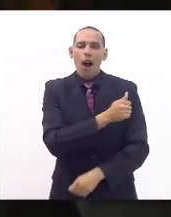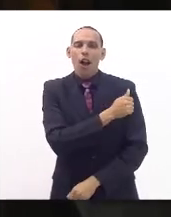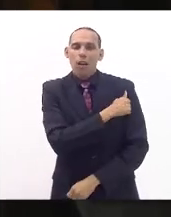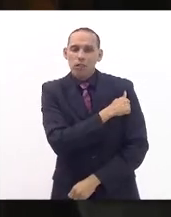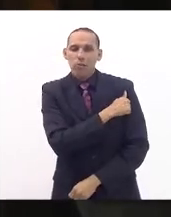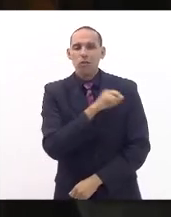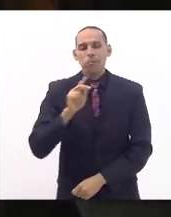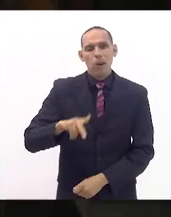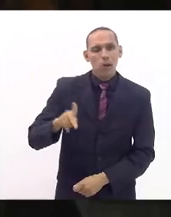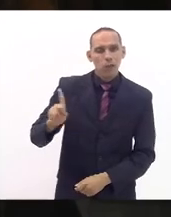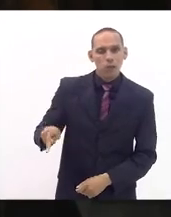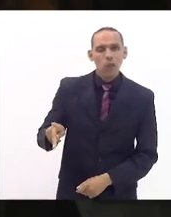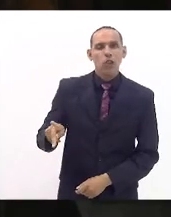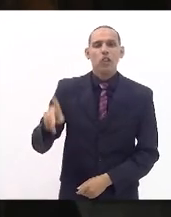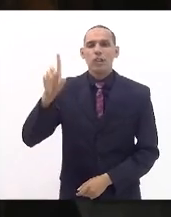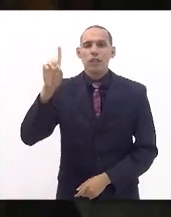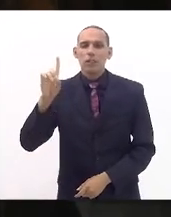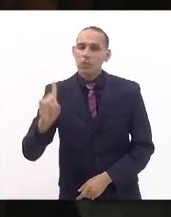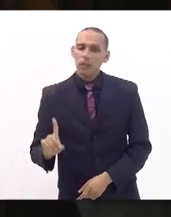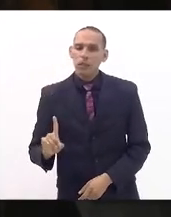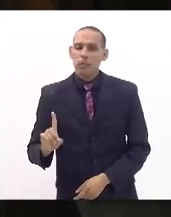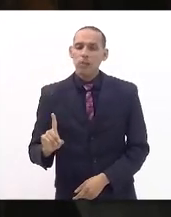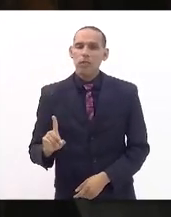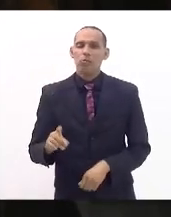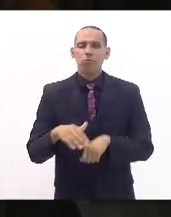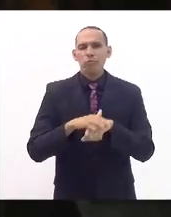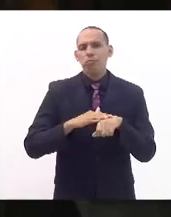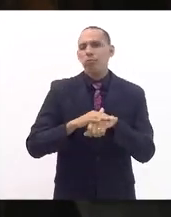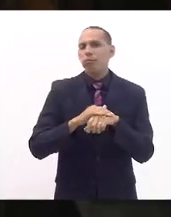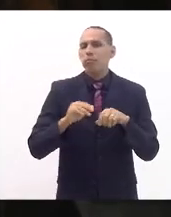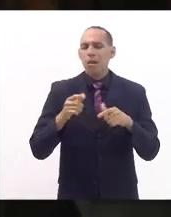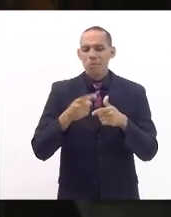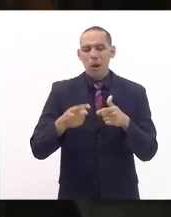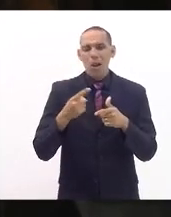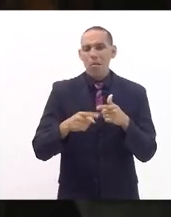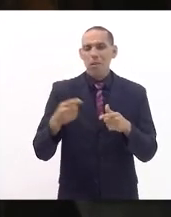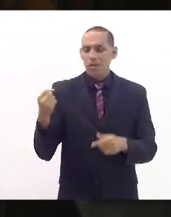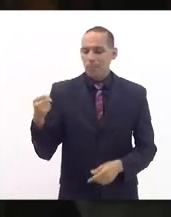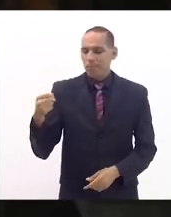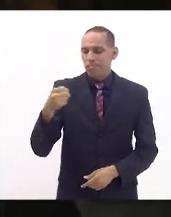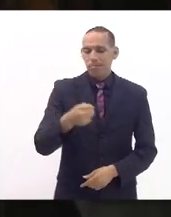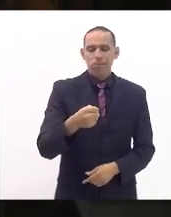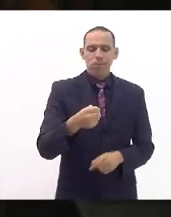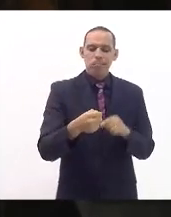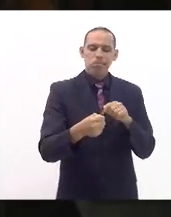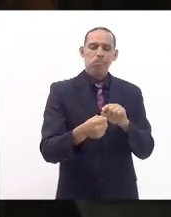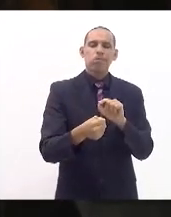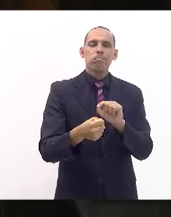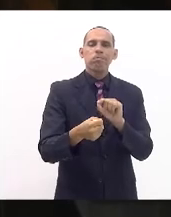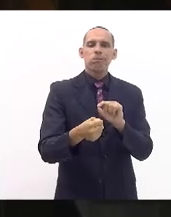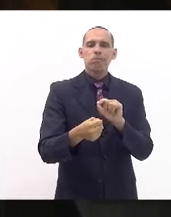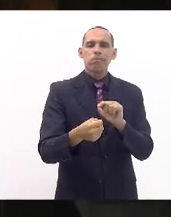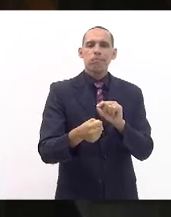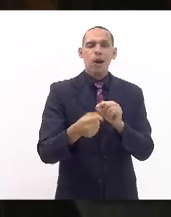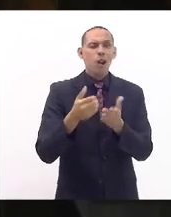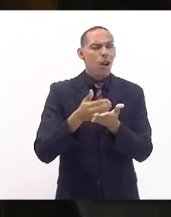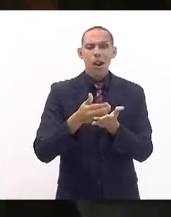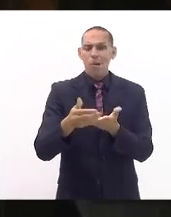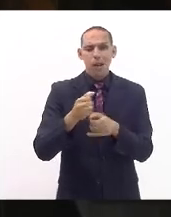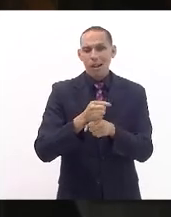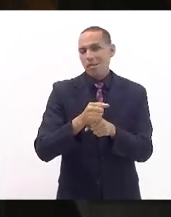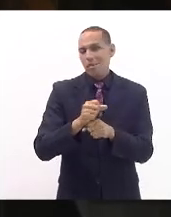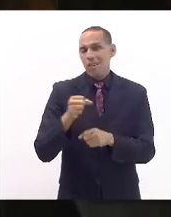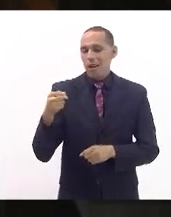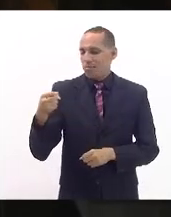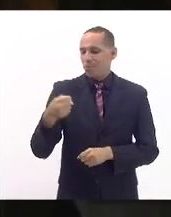com os professores, dialogado com os diretores, sobre um problema que nos foi trazido desde as primeiras semanas do ano, e